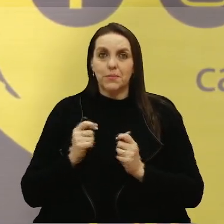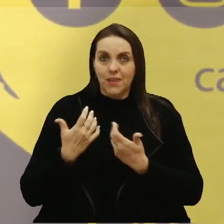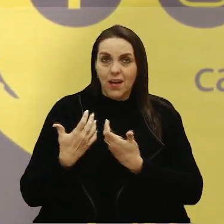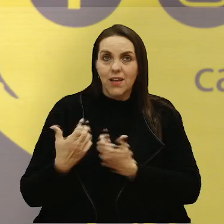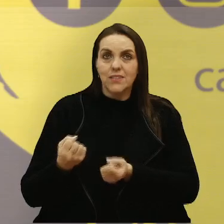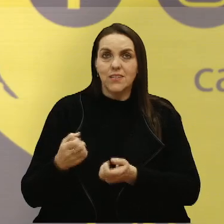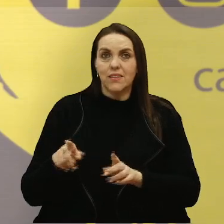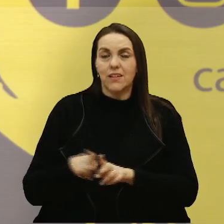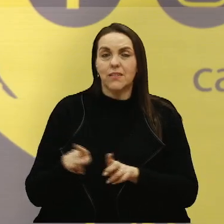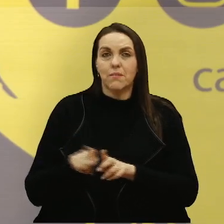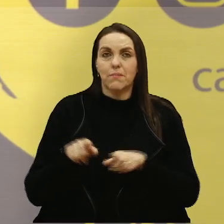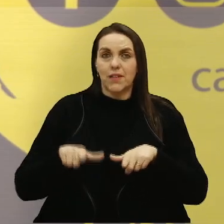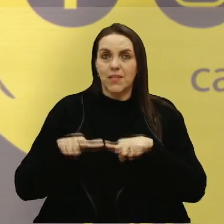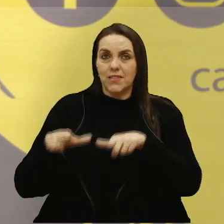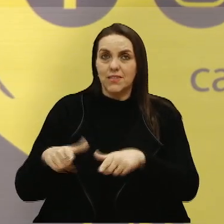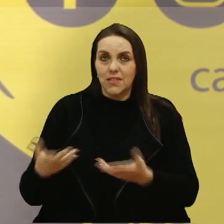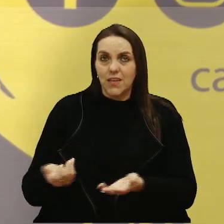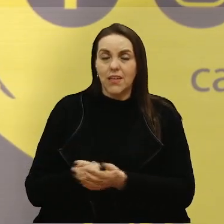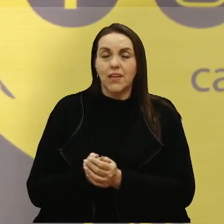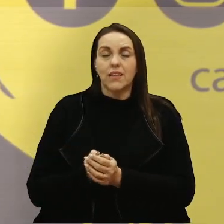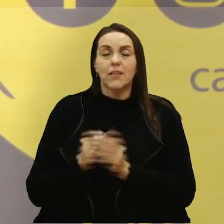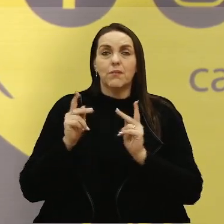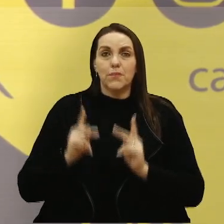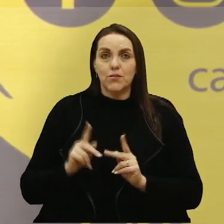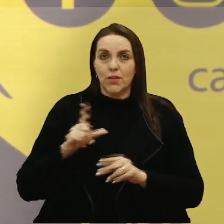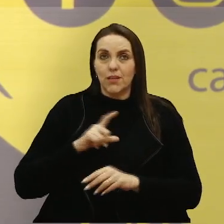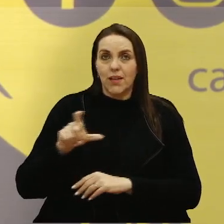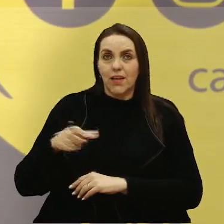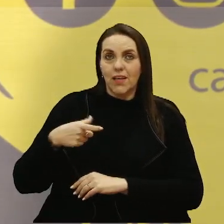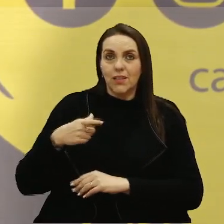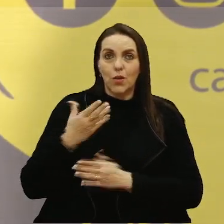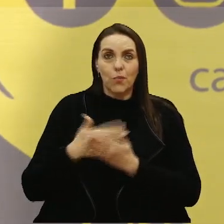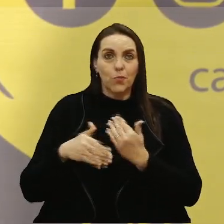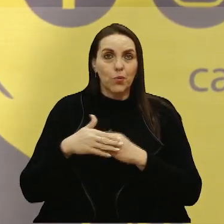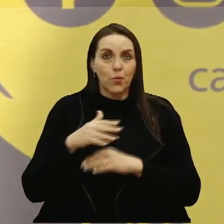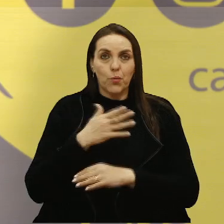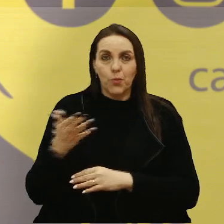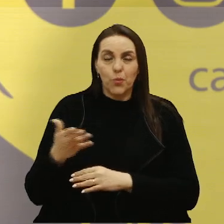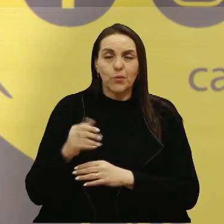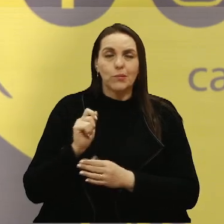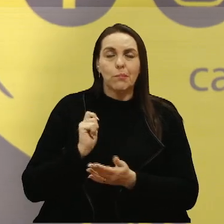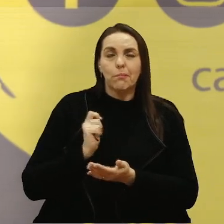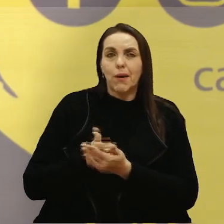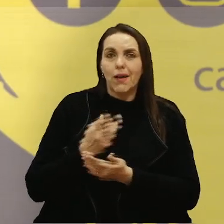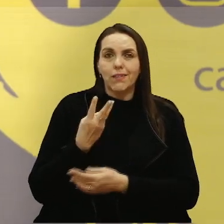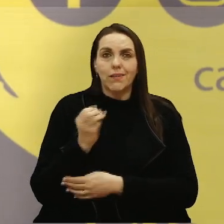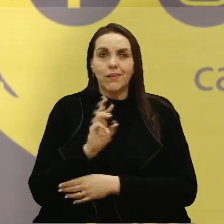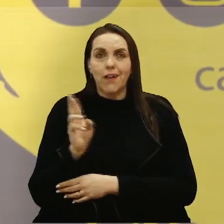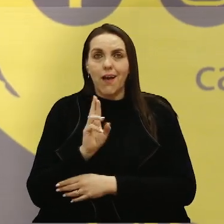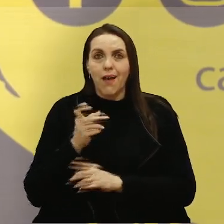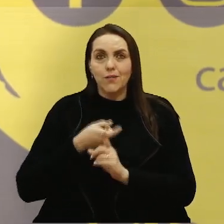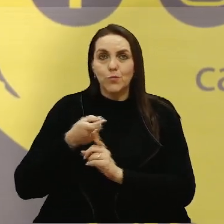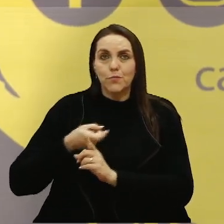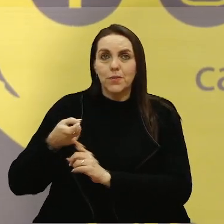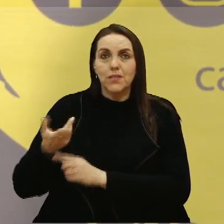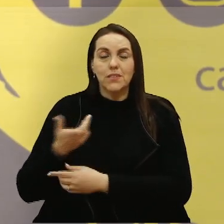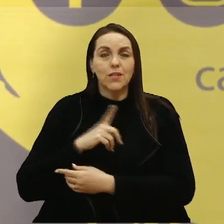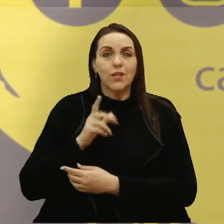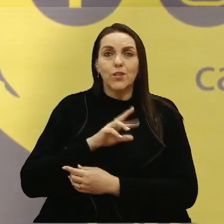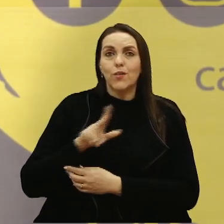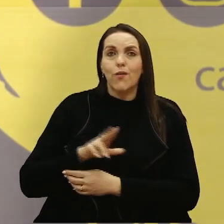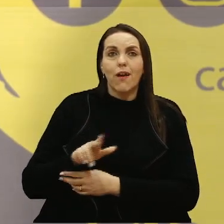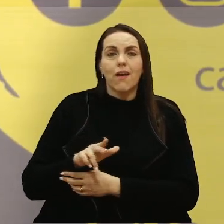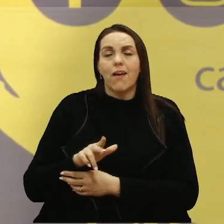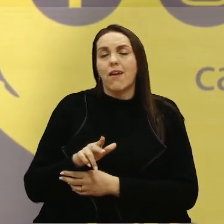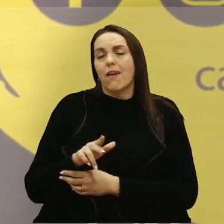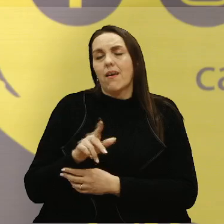também essas receitas, pessoas que têm lá o cartão para todos, que paga lá um plano de R$ 30 mensais. Não quer dizer porque a pessoa